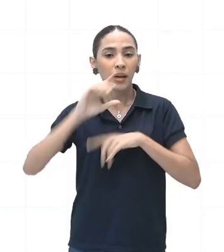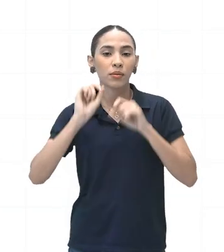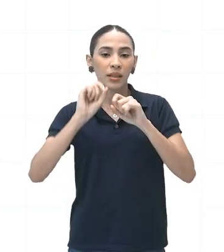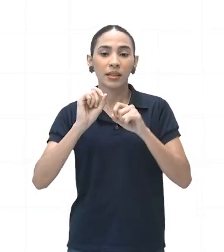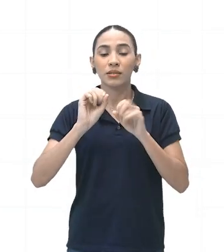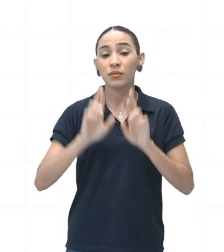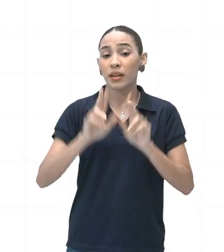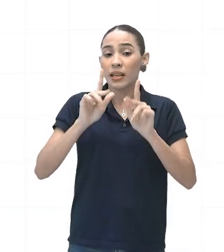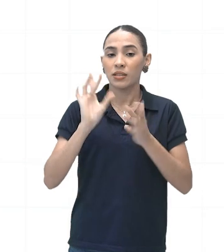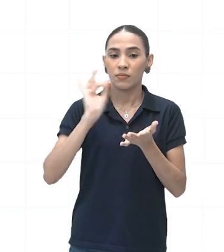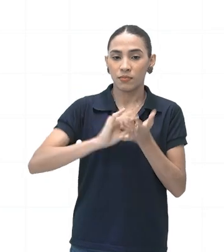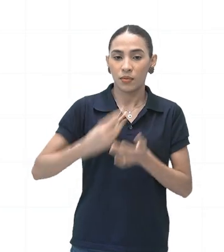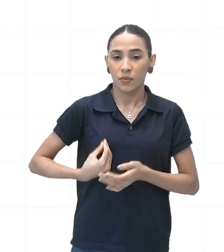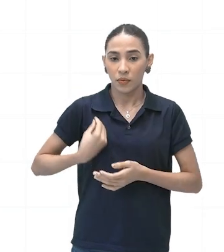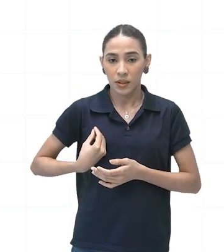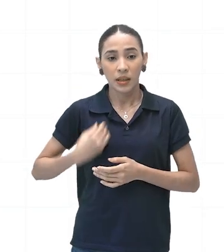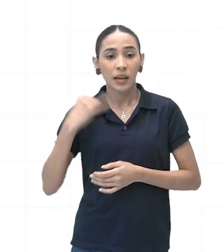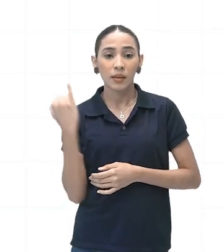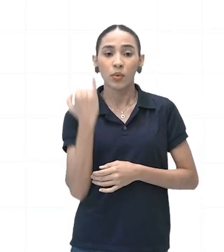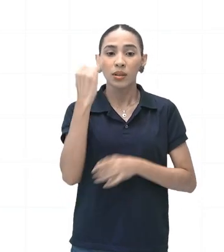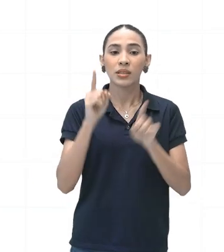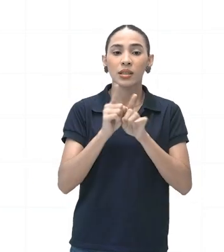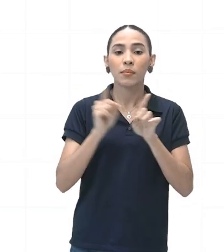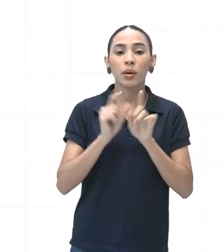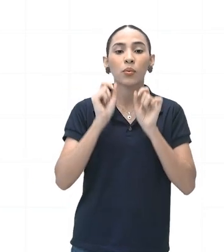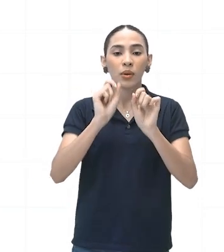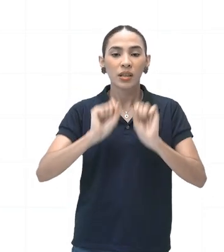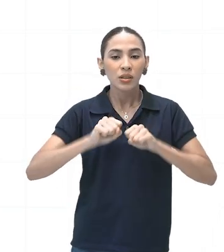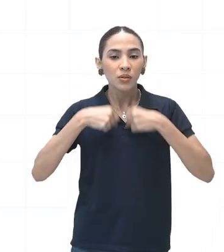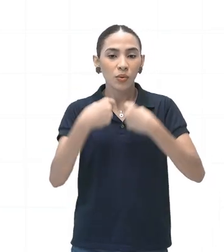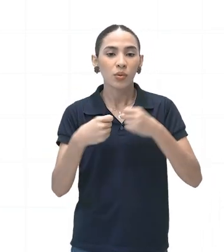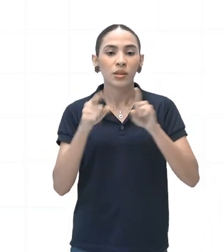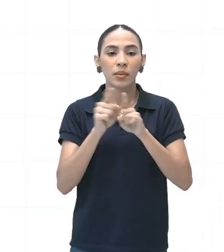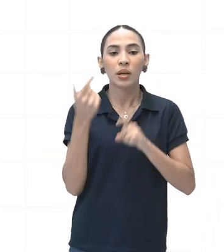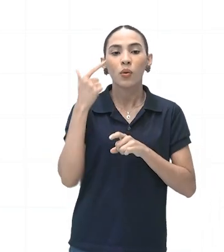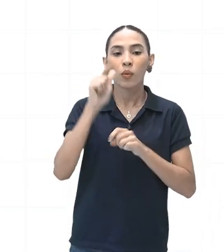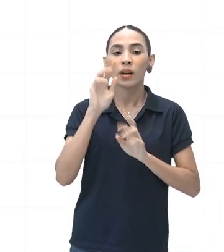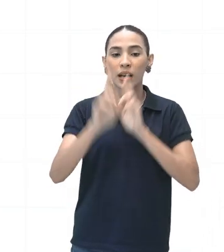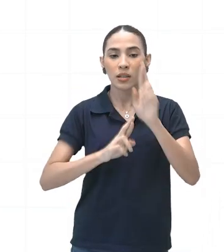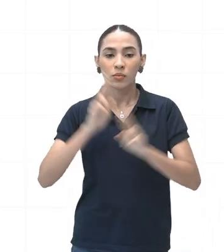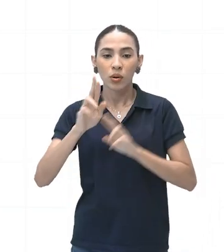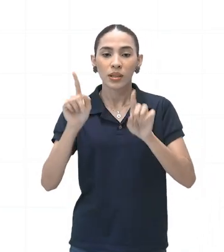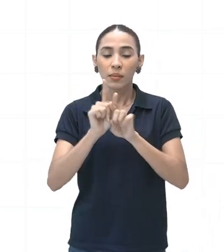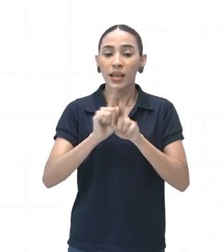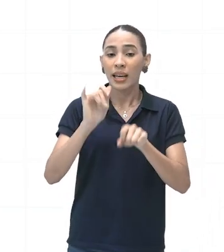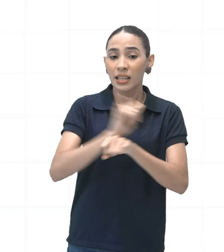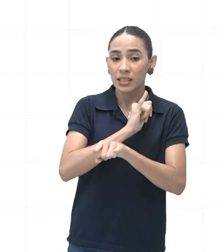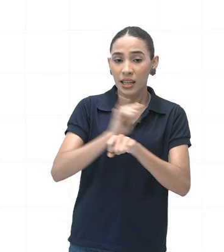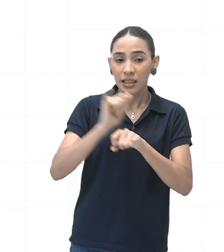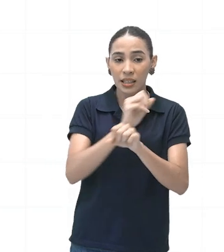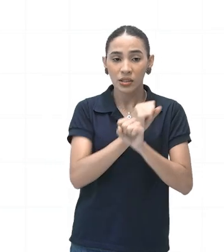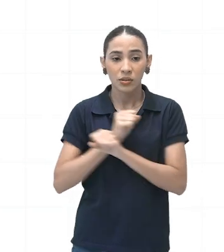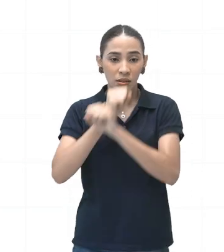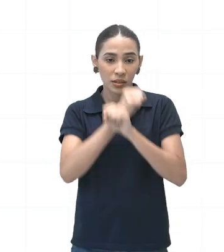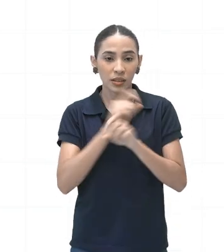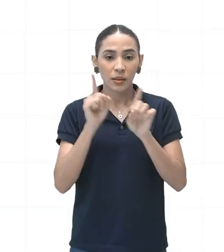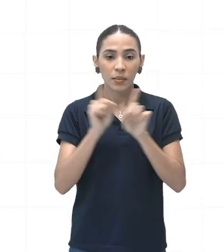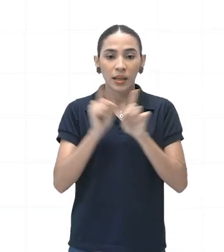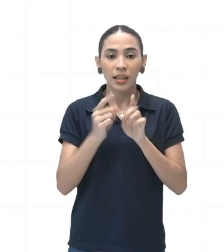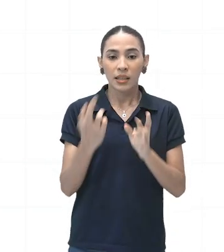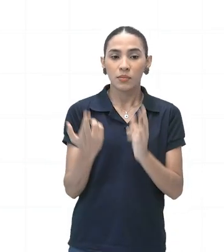riscos da vida real. Importante que a gente mova esforços para estabelecer respostas e medidas de prevenção